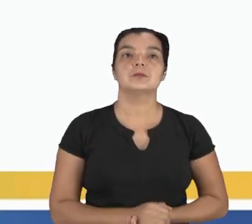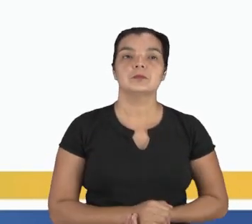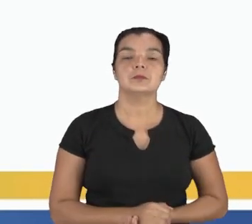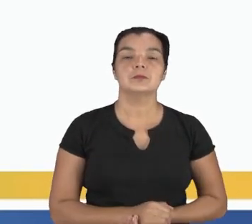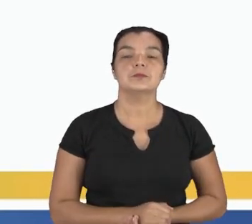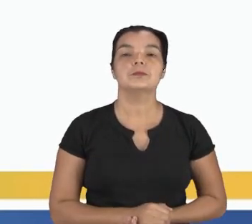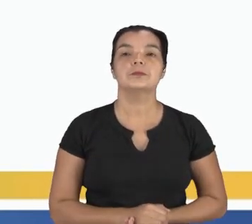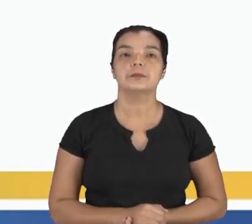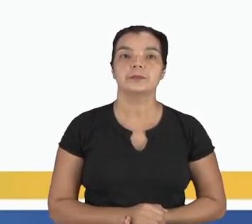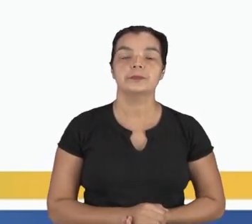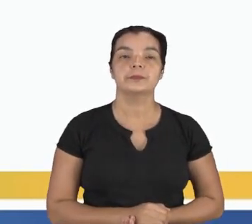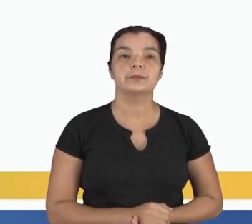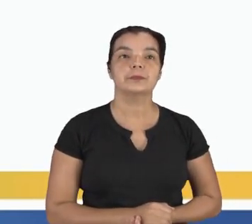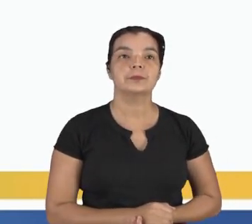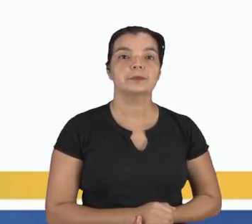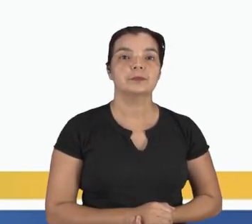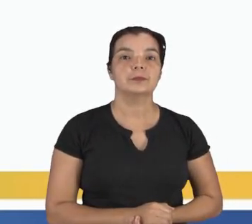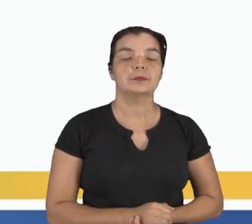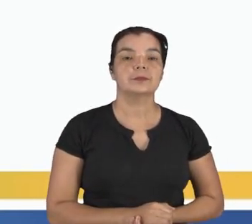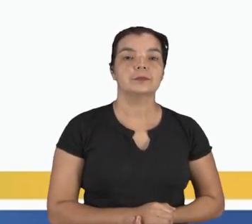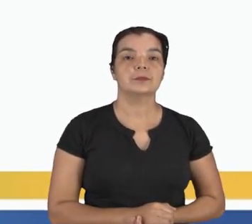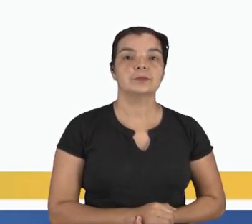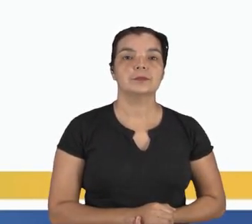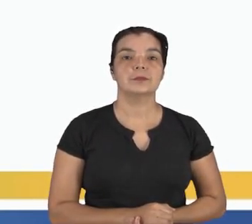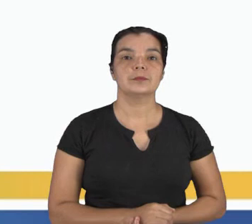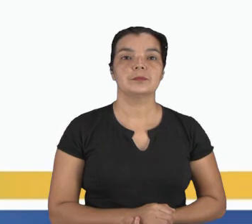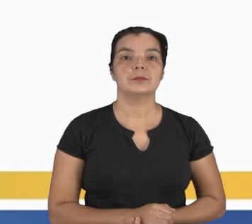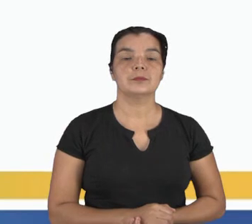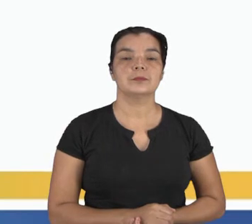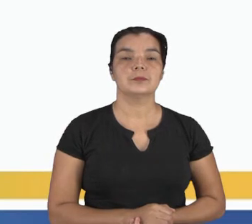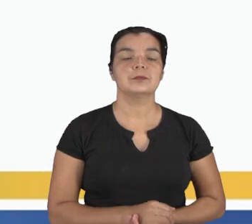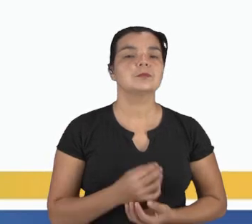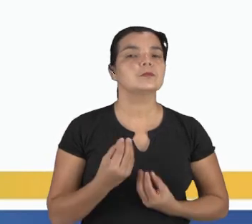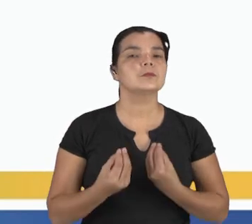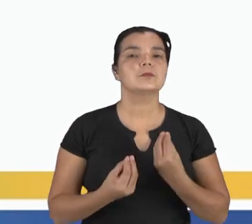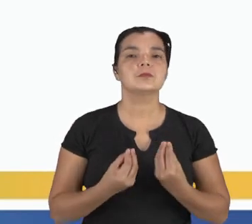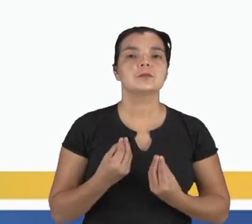pelos meios. Então vamos lá.